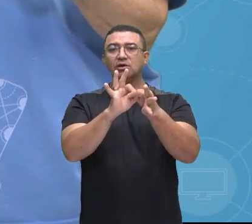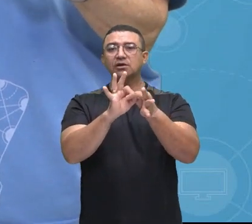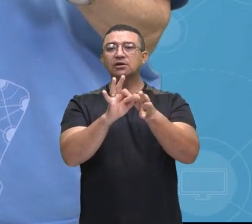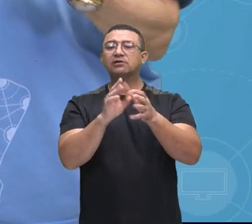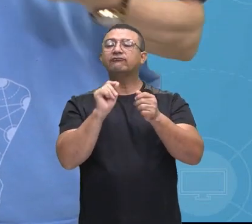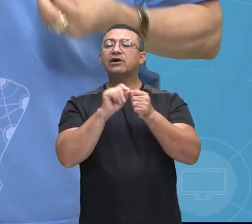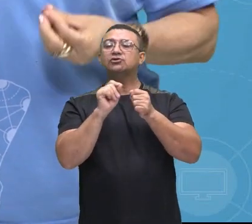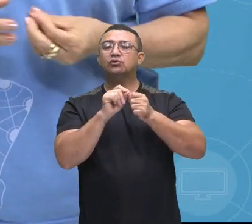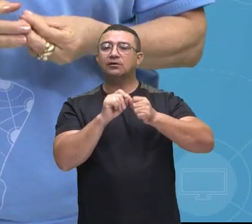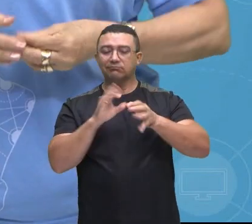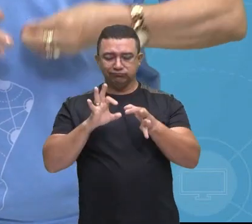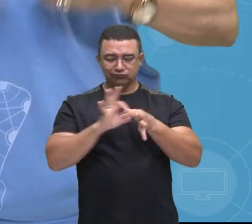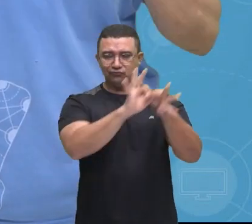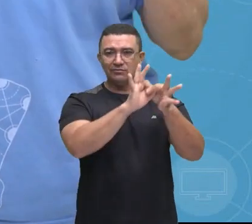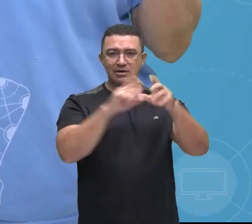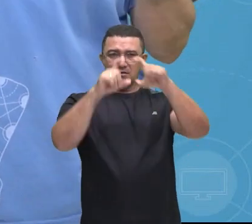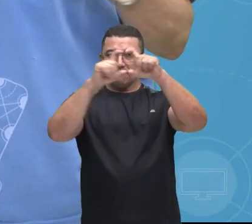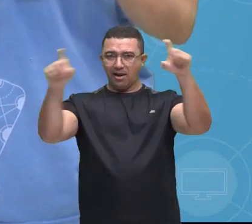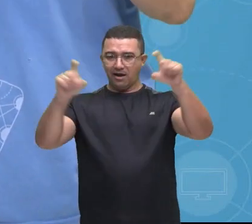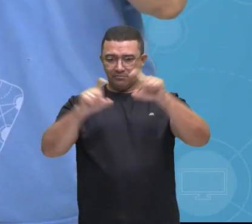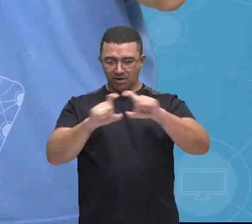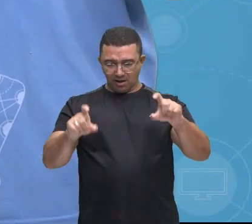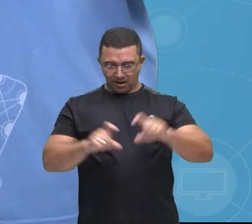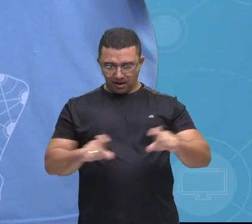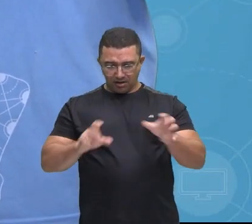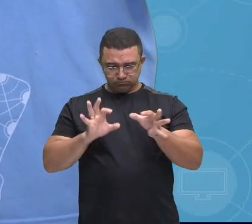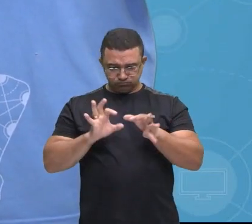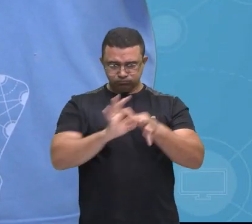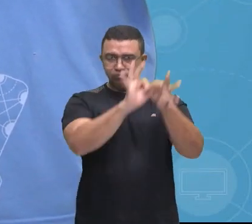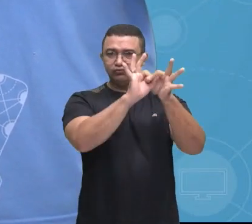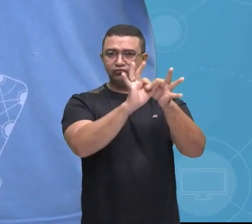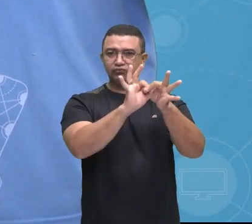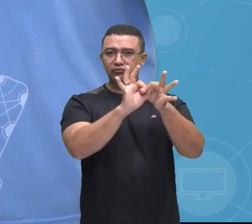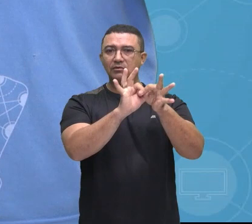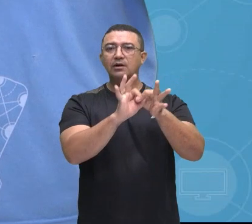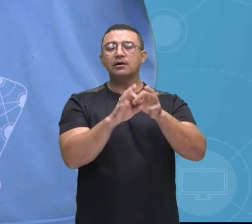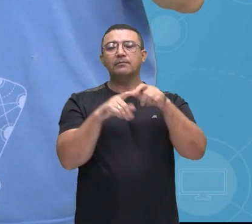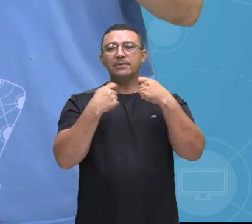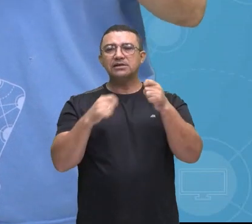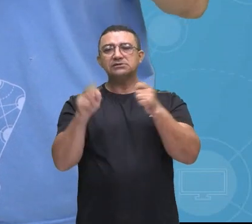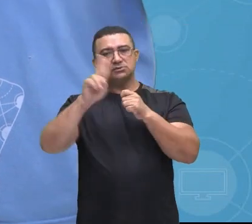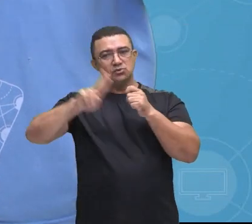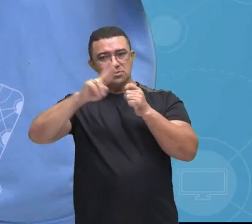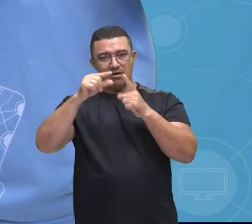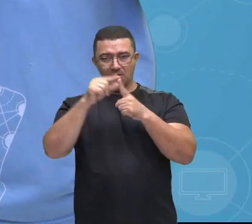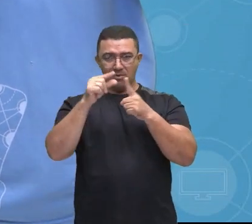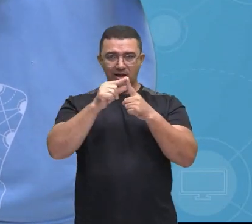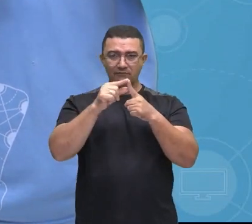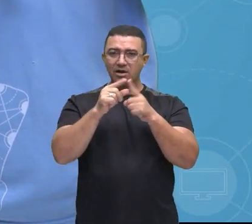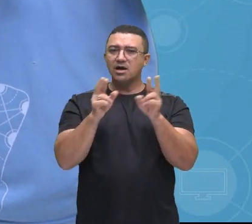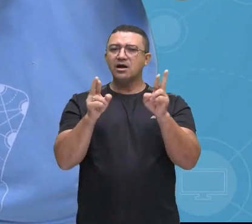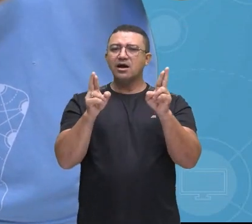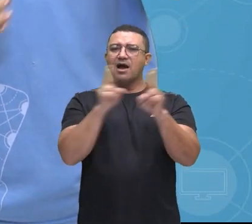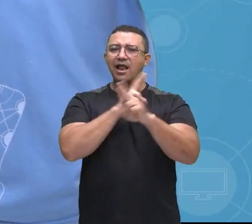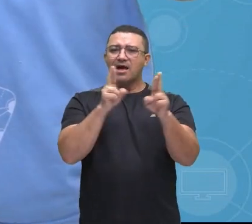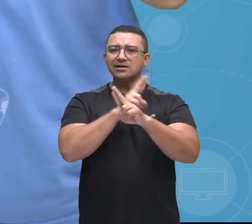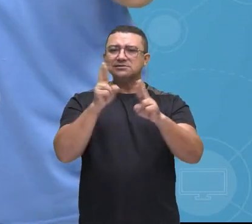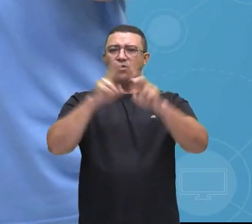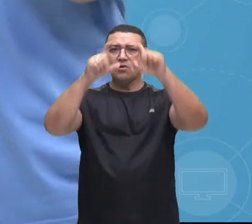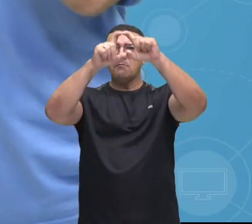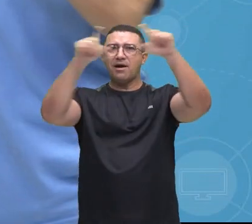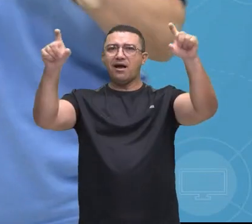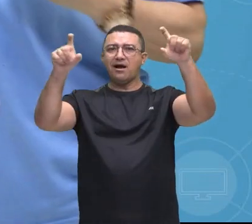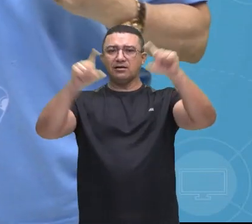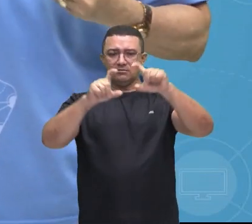realizam aquela ligação entre os parágrafos, né? Palavras que dão aquela relação entre os parágrafos. Uma